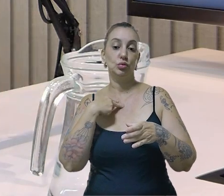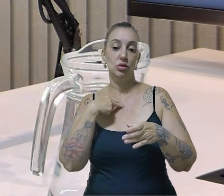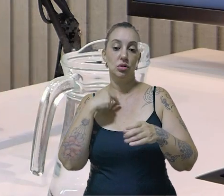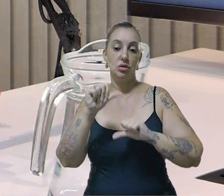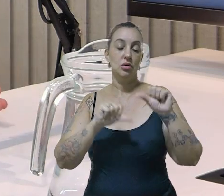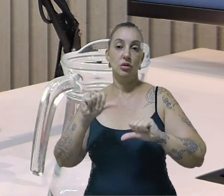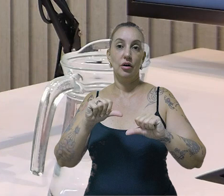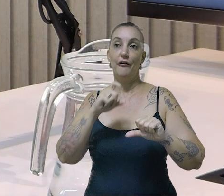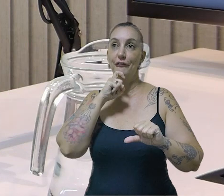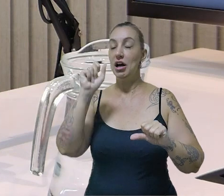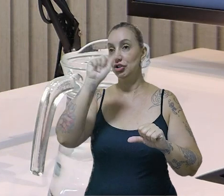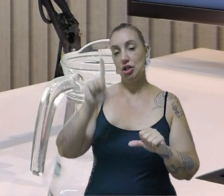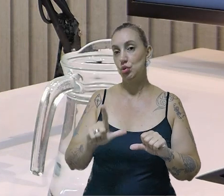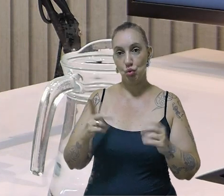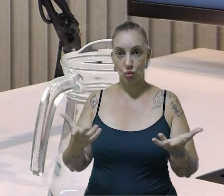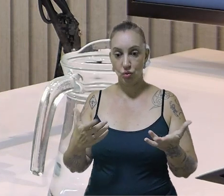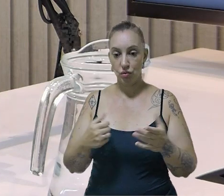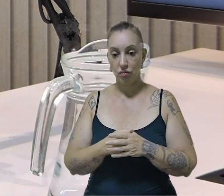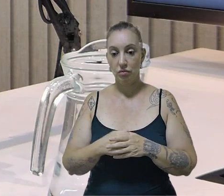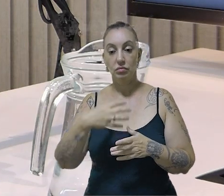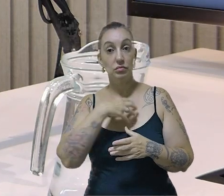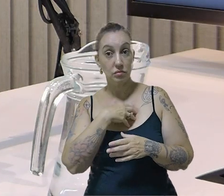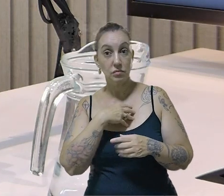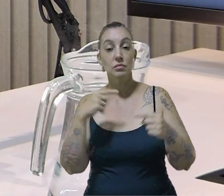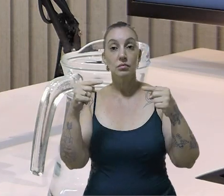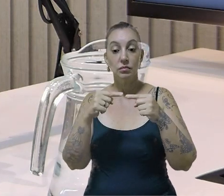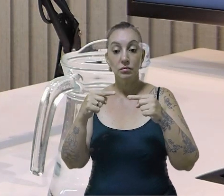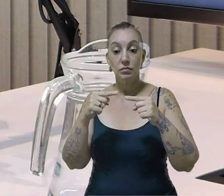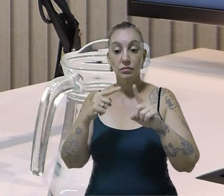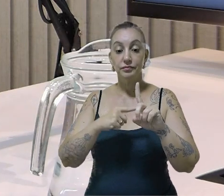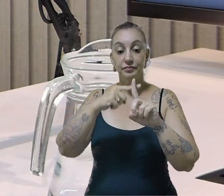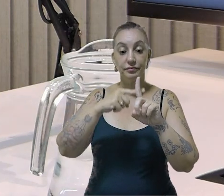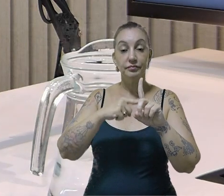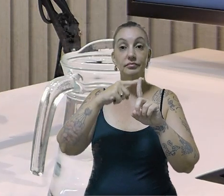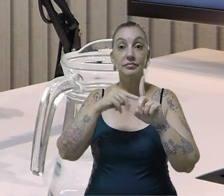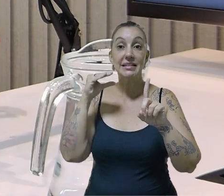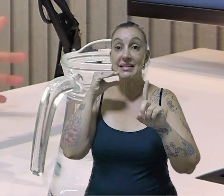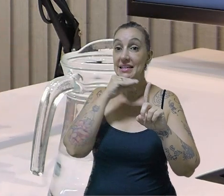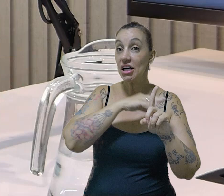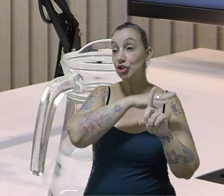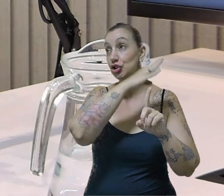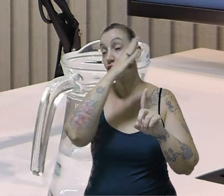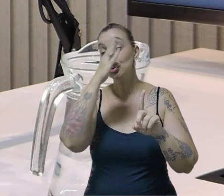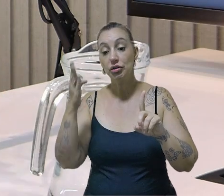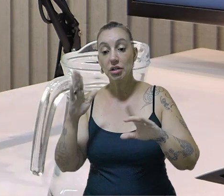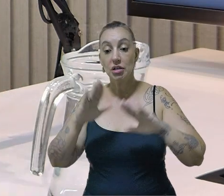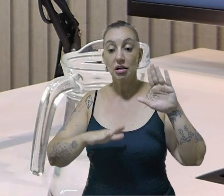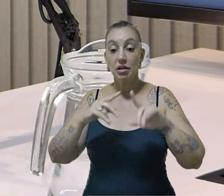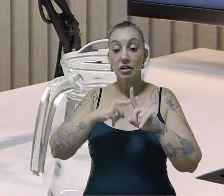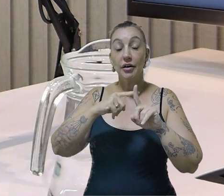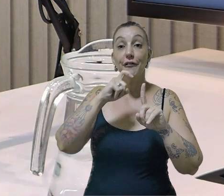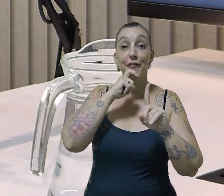piscar verde azul sabe tipo tem uma coisa da do a temperatura quente no show inteiro Às vezes vem a